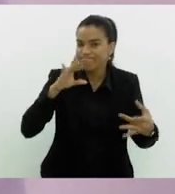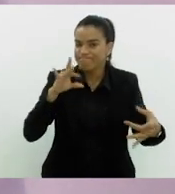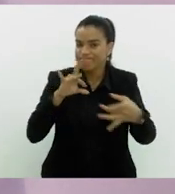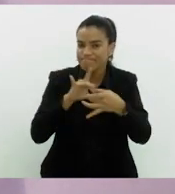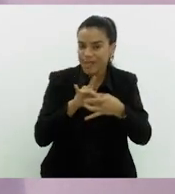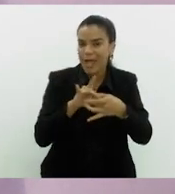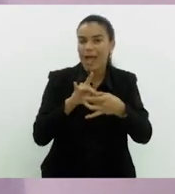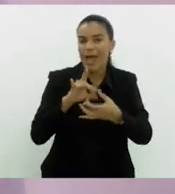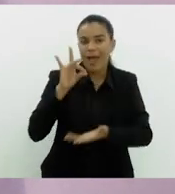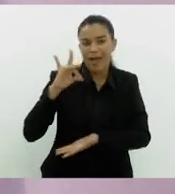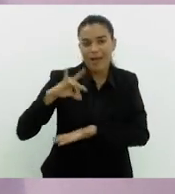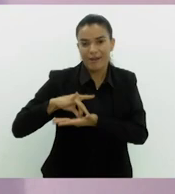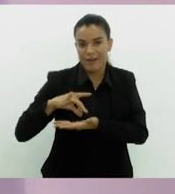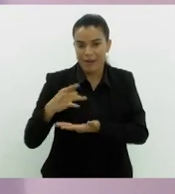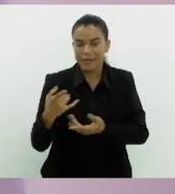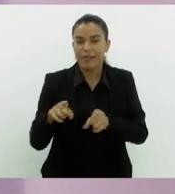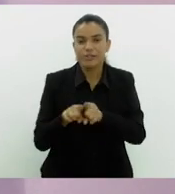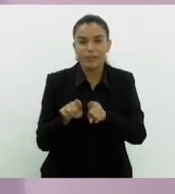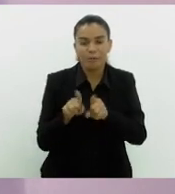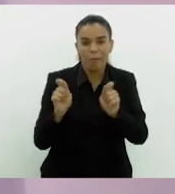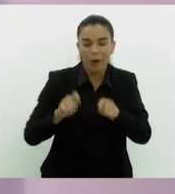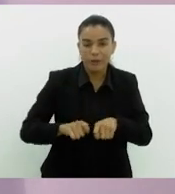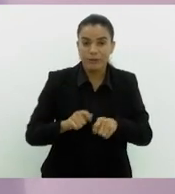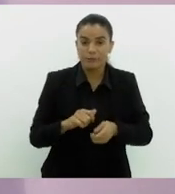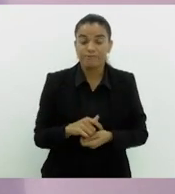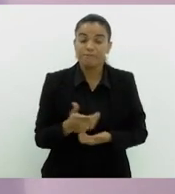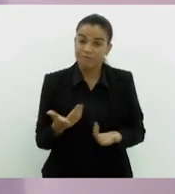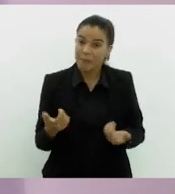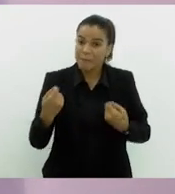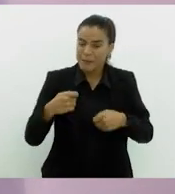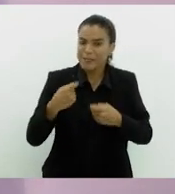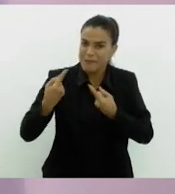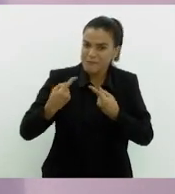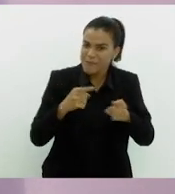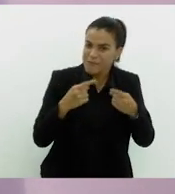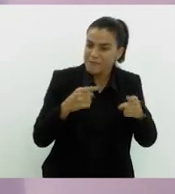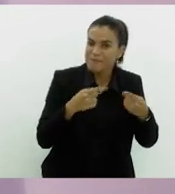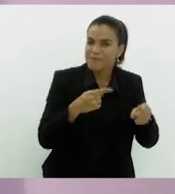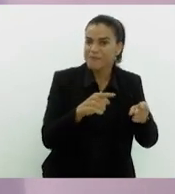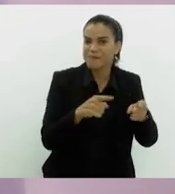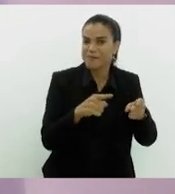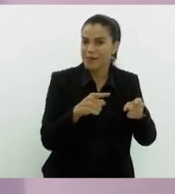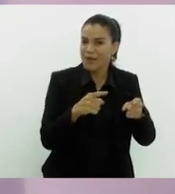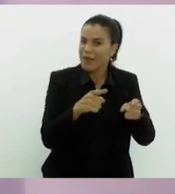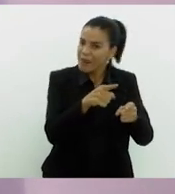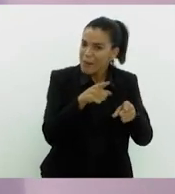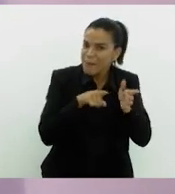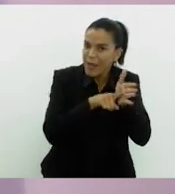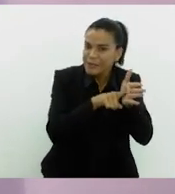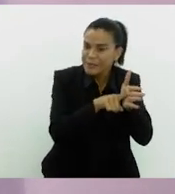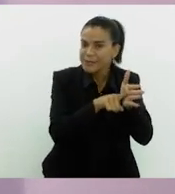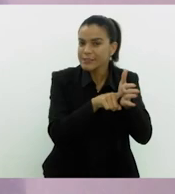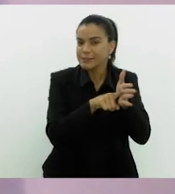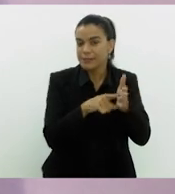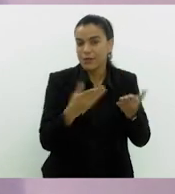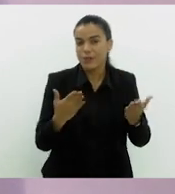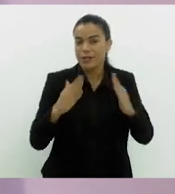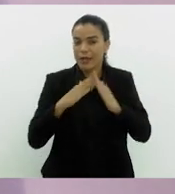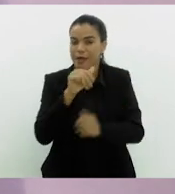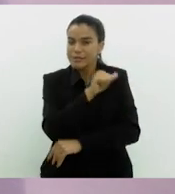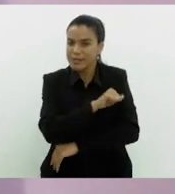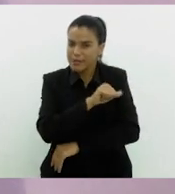a essa realidade para que a gente possa fazer? Mas a gente vai ter que provocar o Estado que produza esses dados. Então, hoje, a Casa